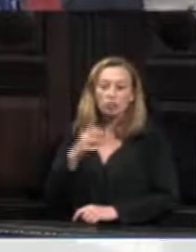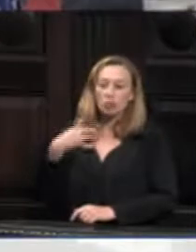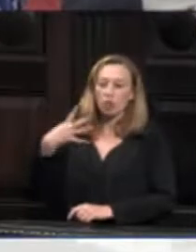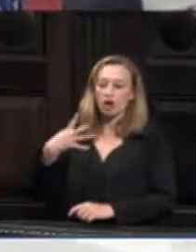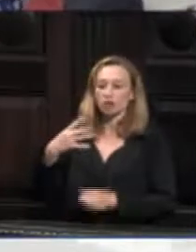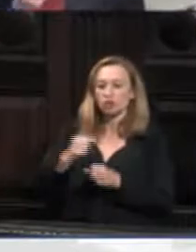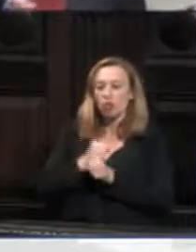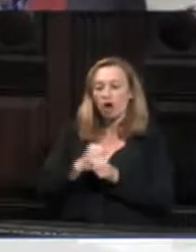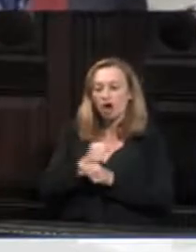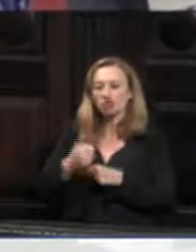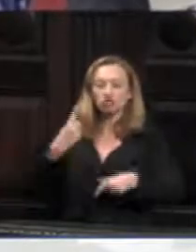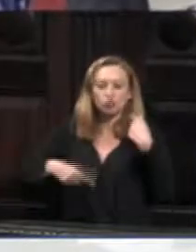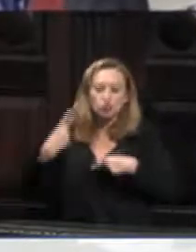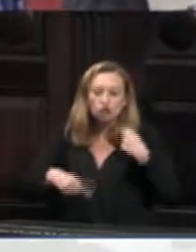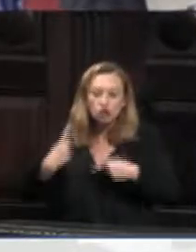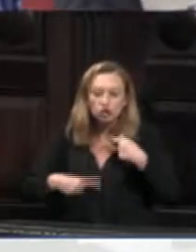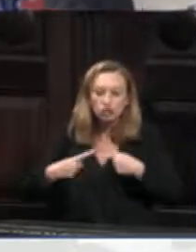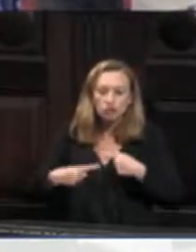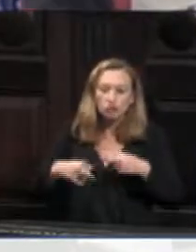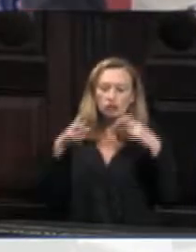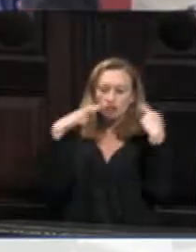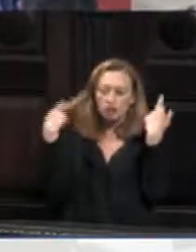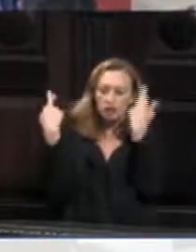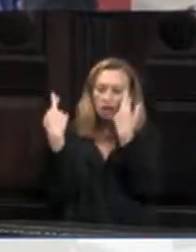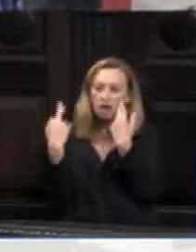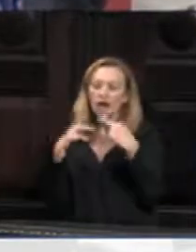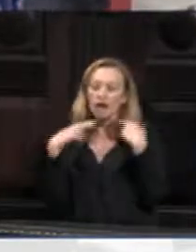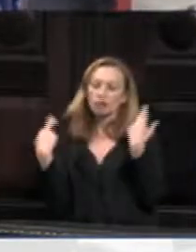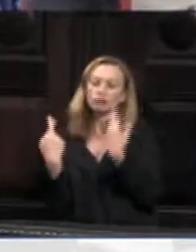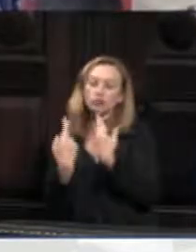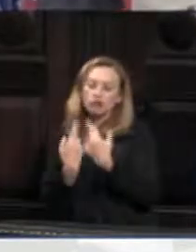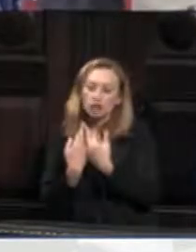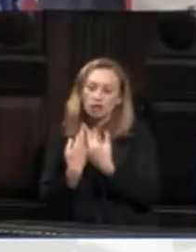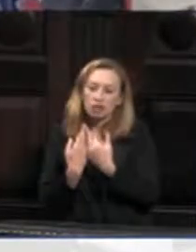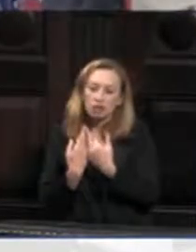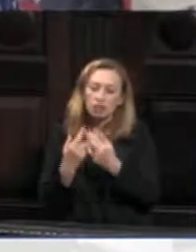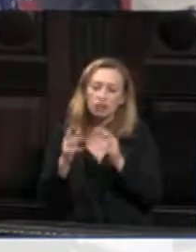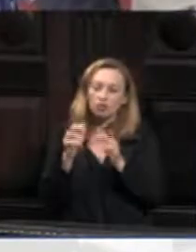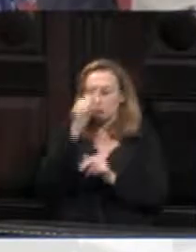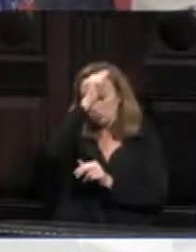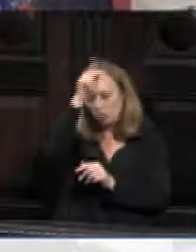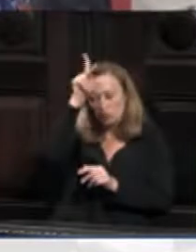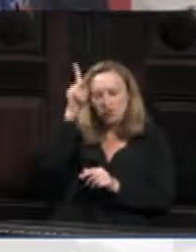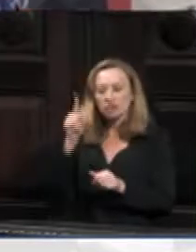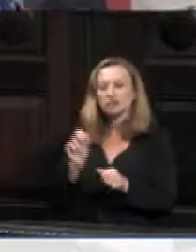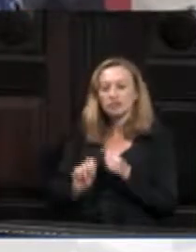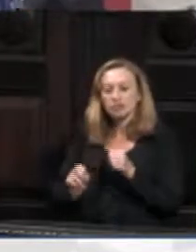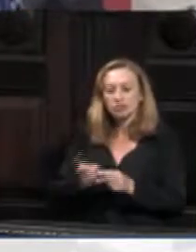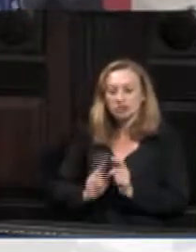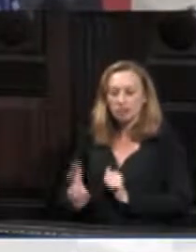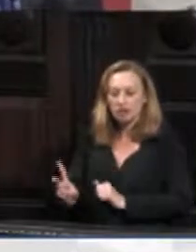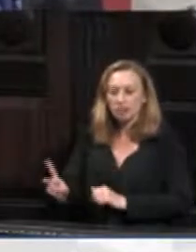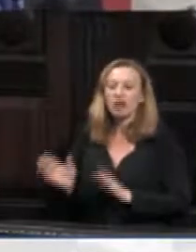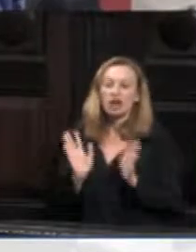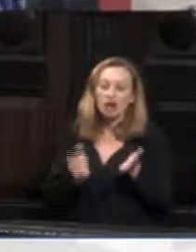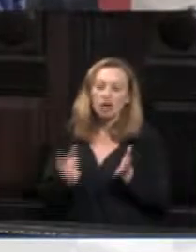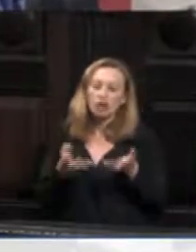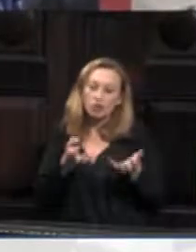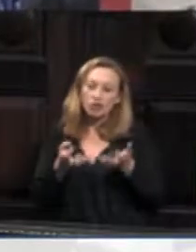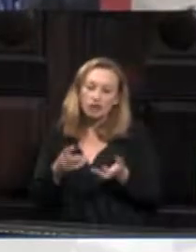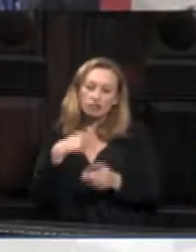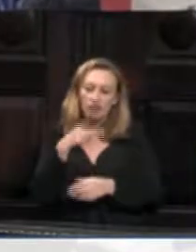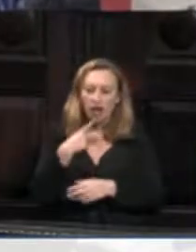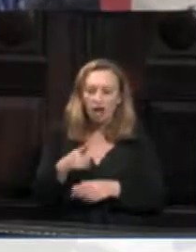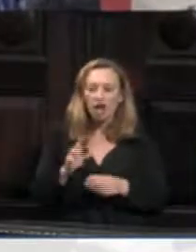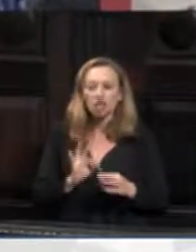projeto, discutindo, realizando audiências públicas. Que eu queria fazer um apelo, presidente. Todos os pontos principais foram abarcados